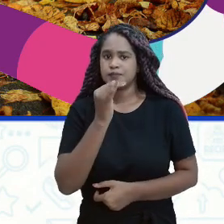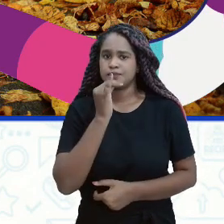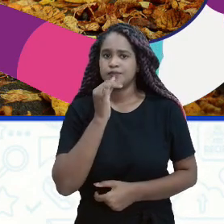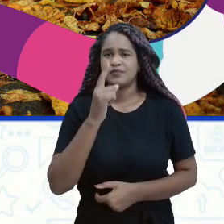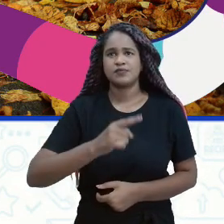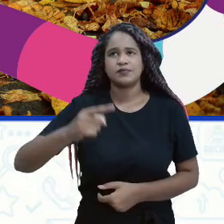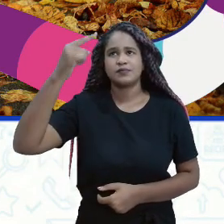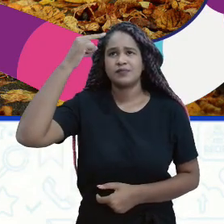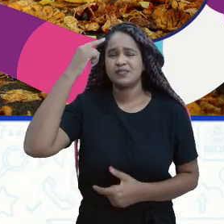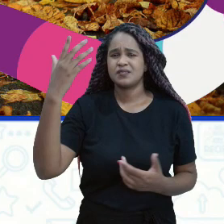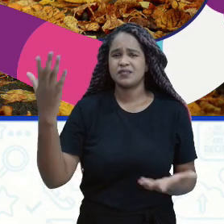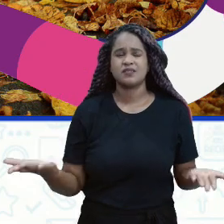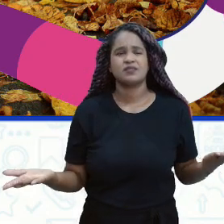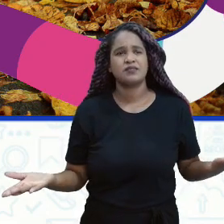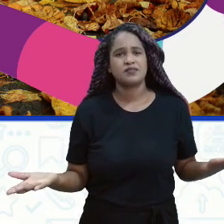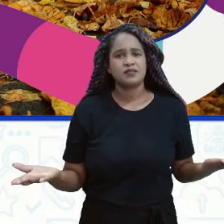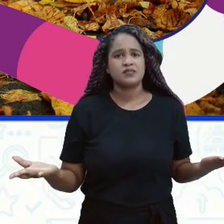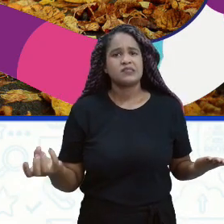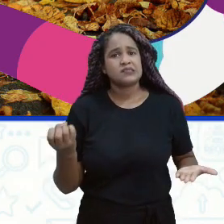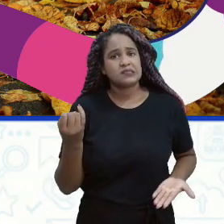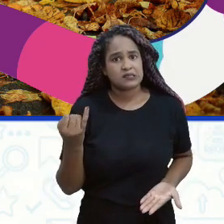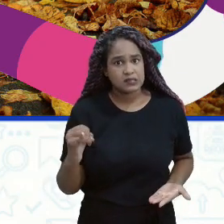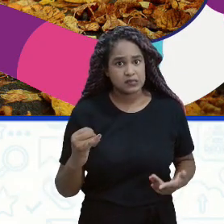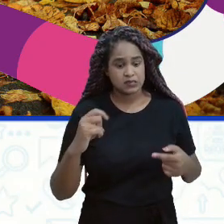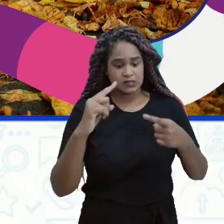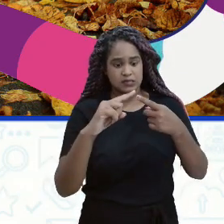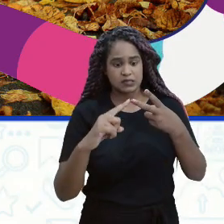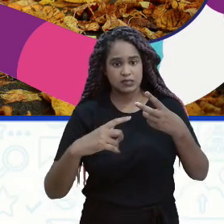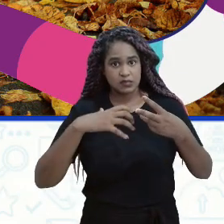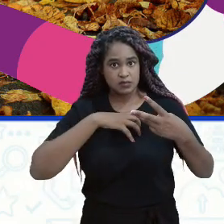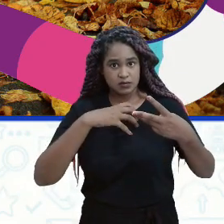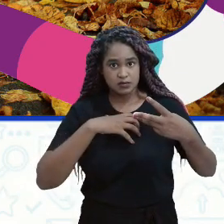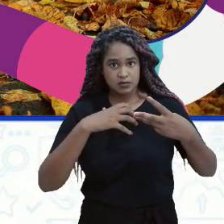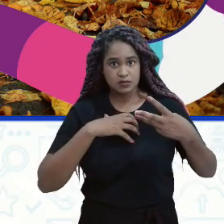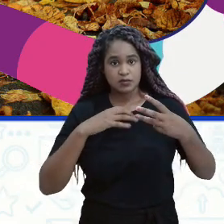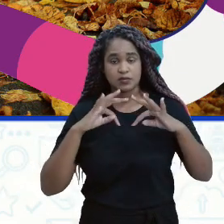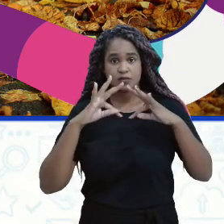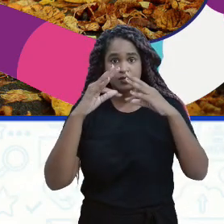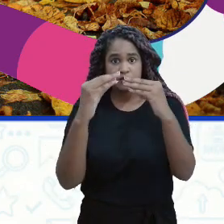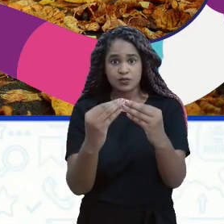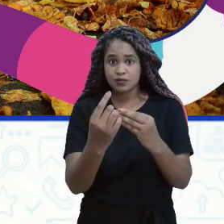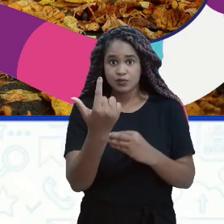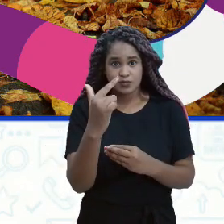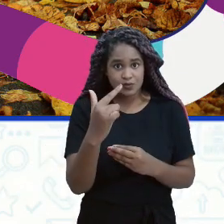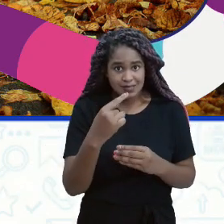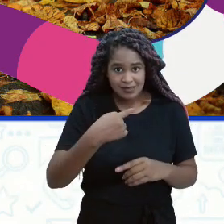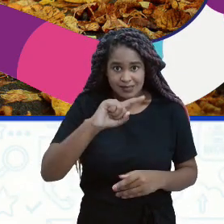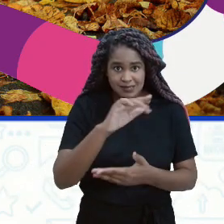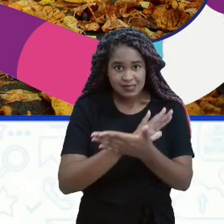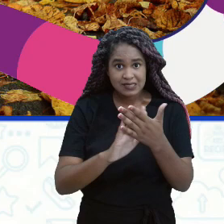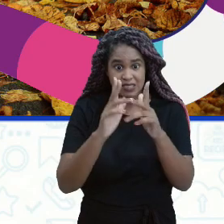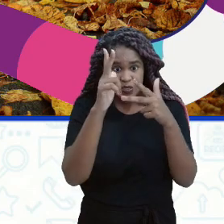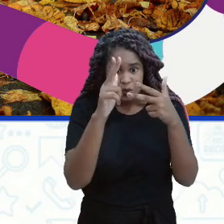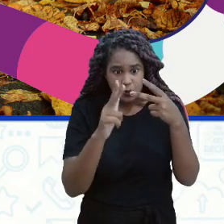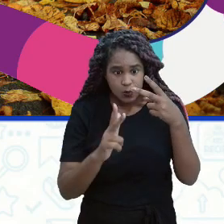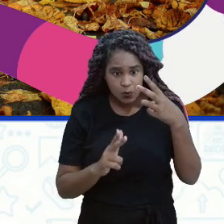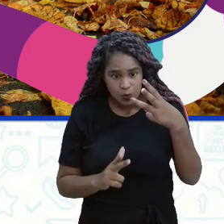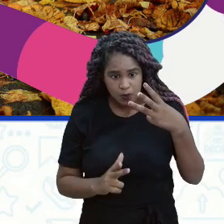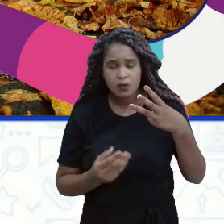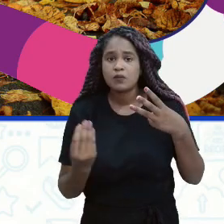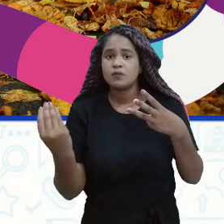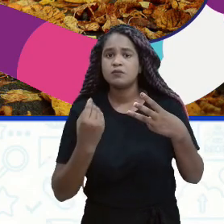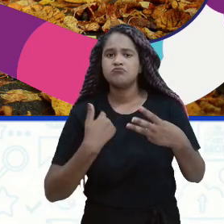estar pensando assim, vixe, Vivi, se as 3 formas agora são a mesma coisa, como é que eu vou fazer